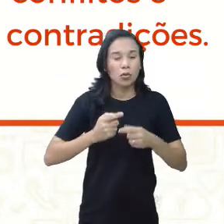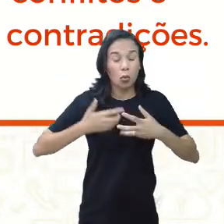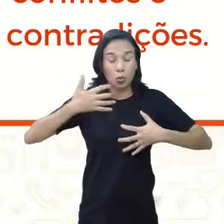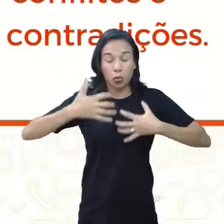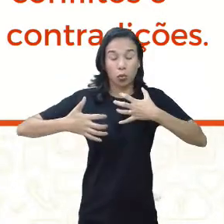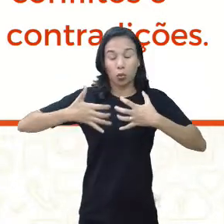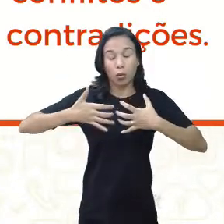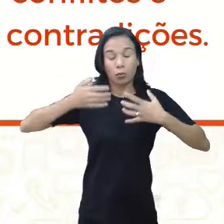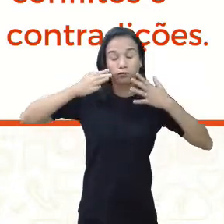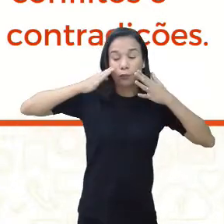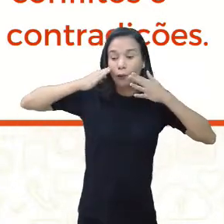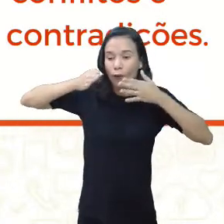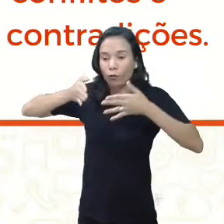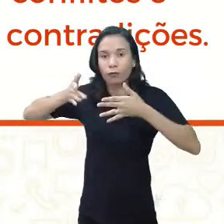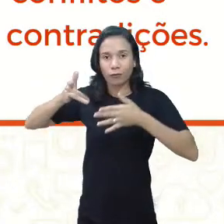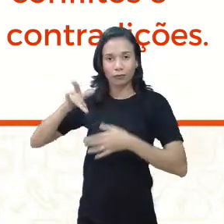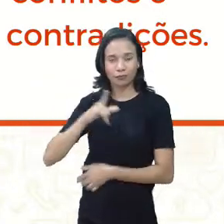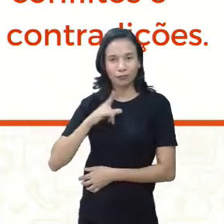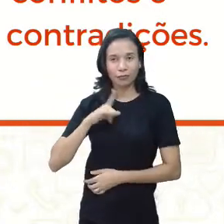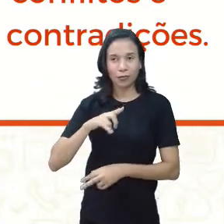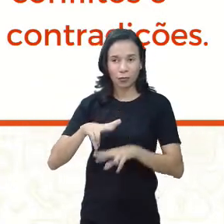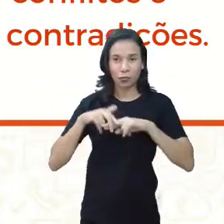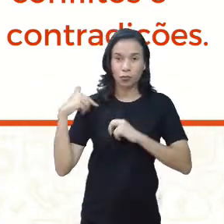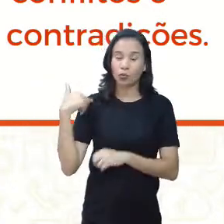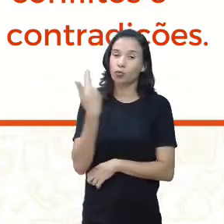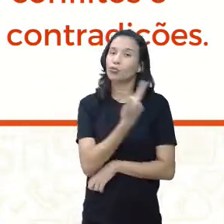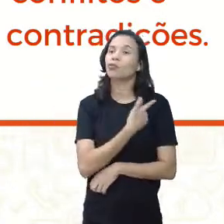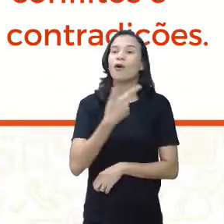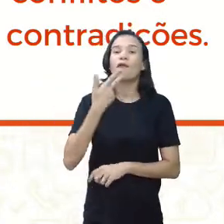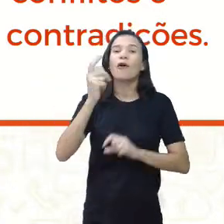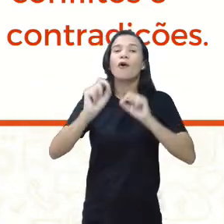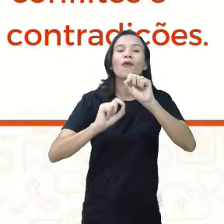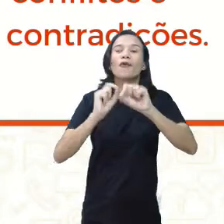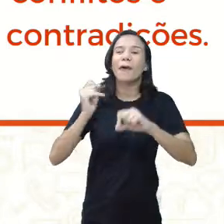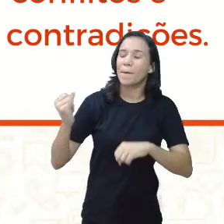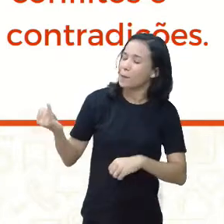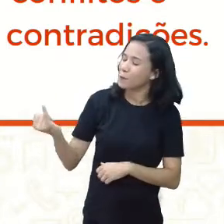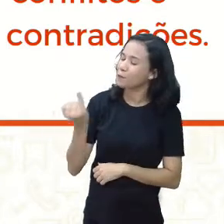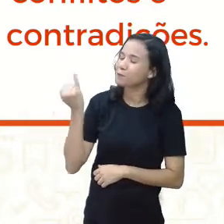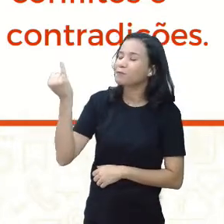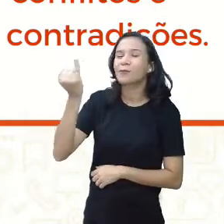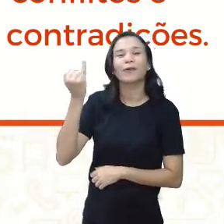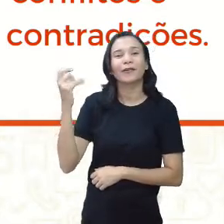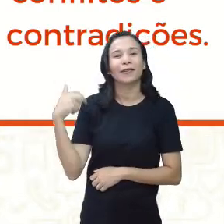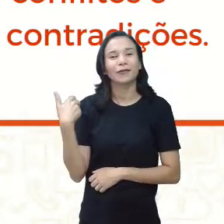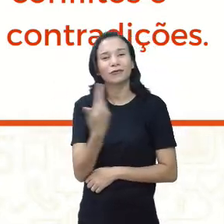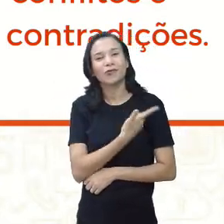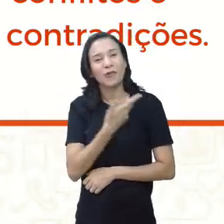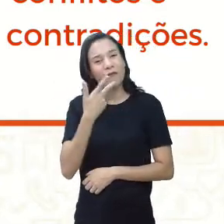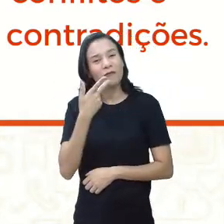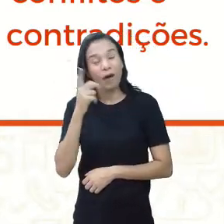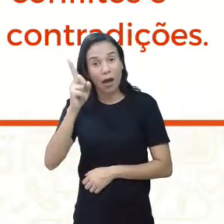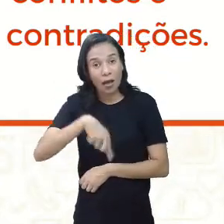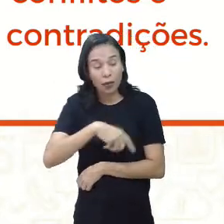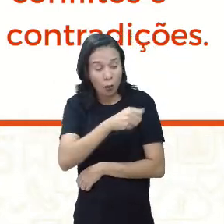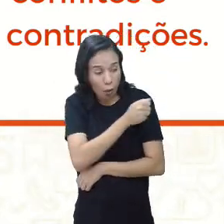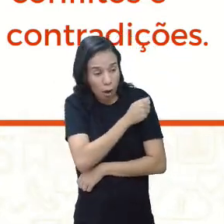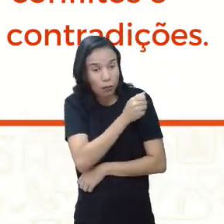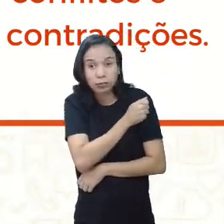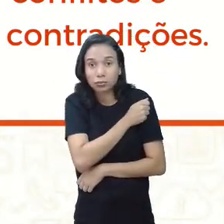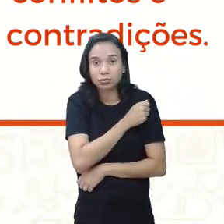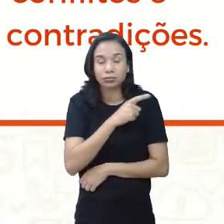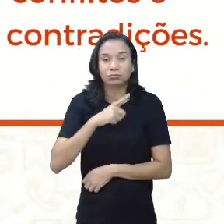suas contradições. E aí a gente está falando de algo muito importante quando a gente considera que esse estudante que a gente